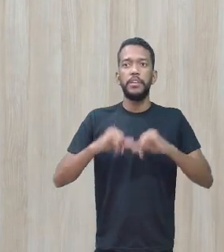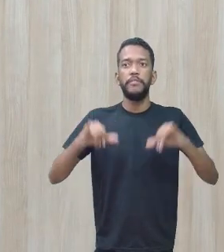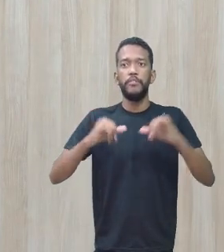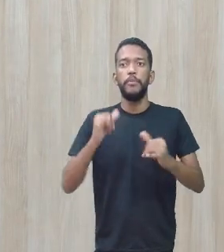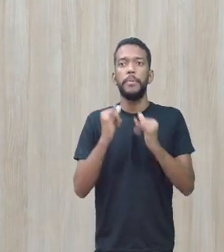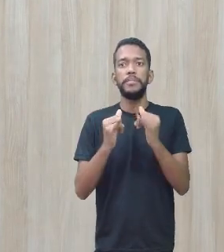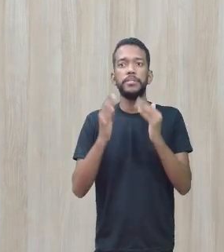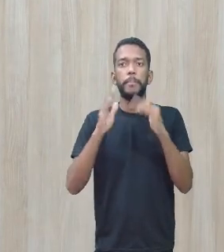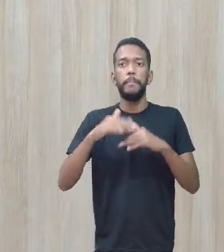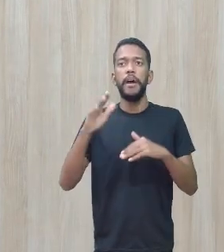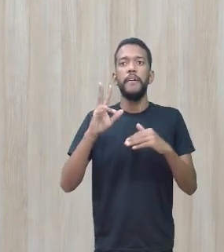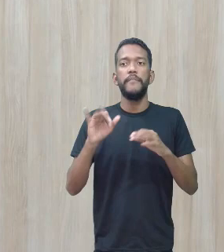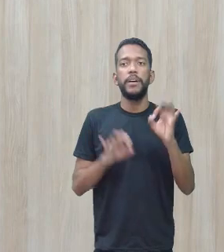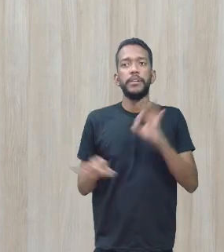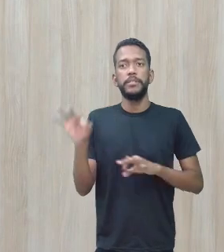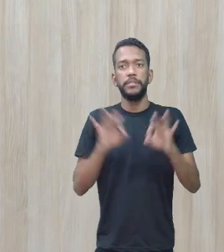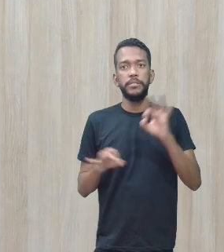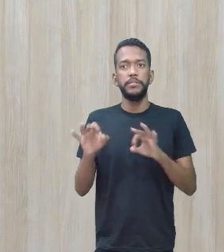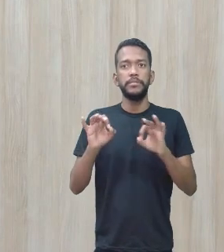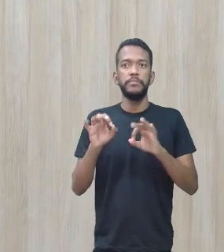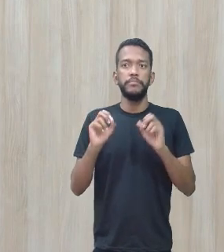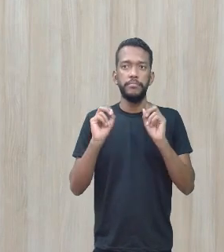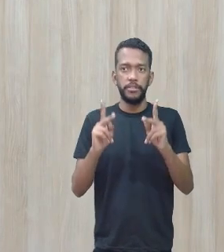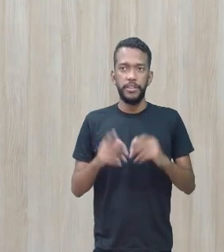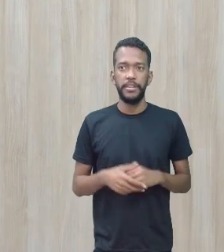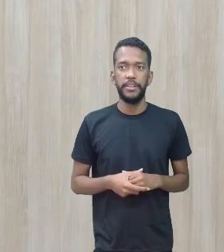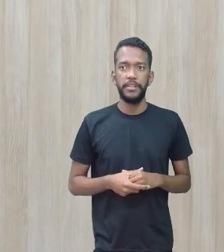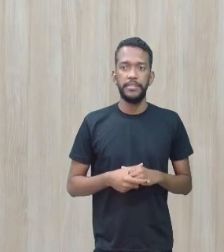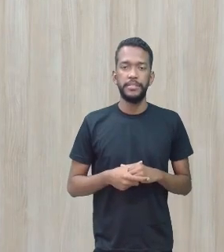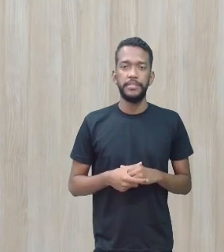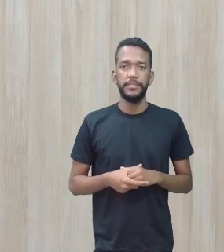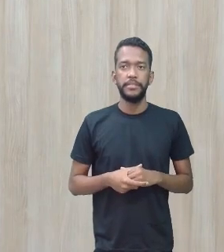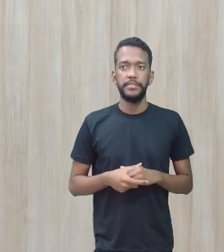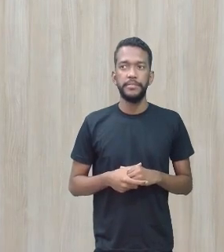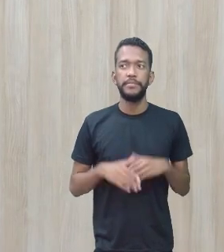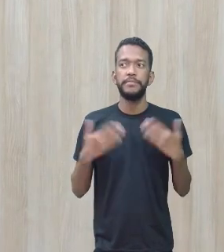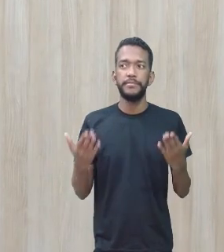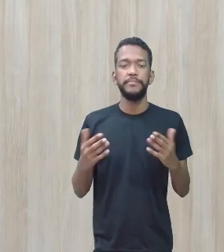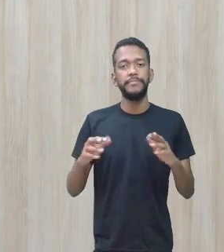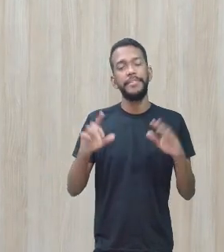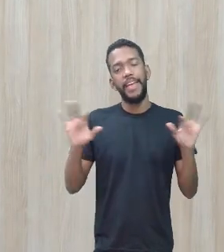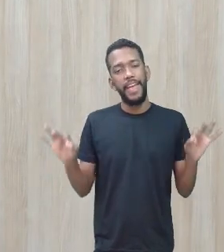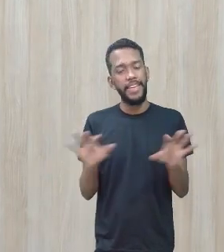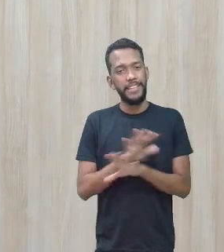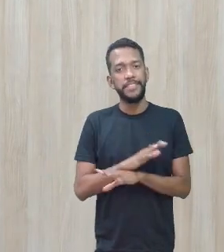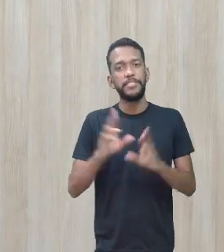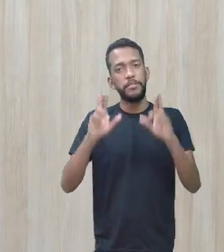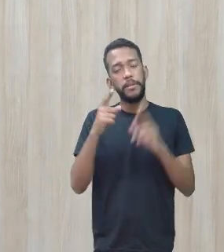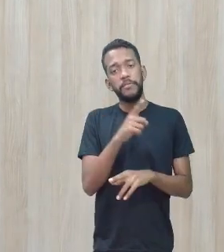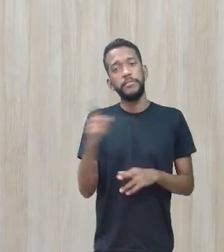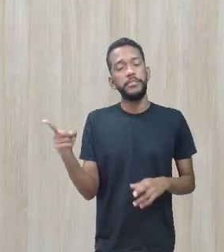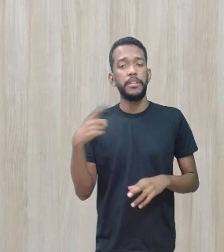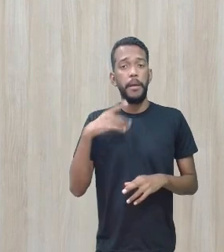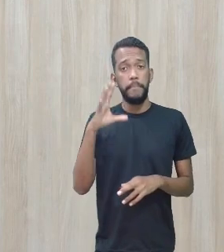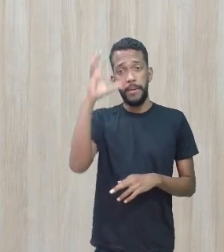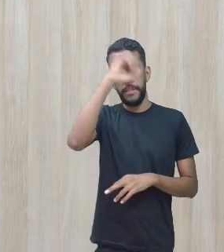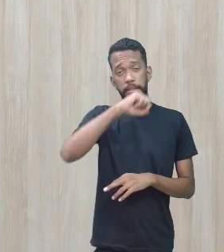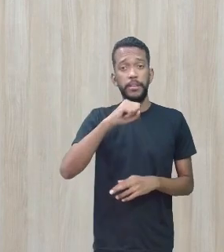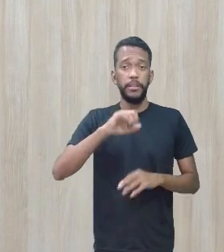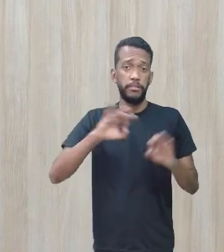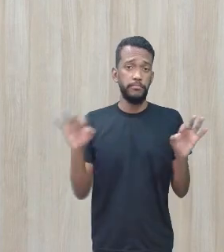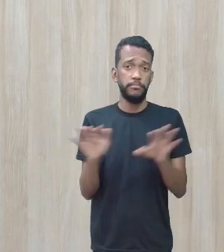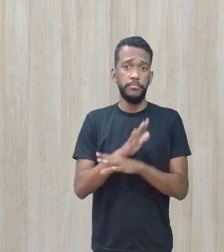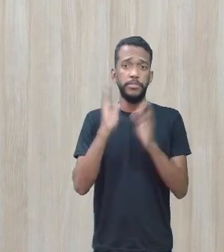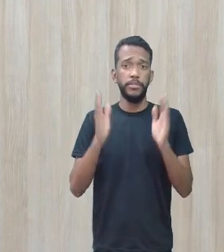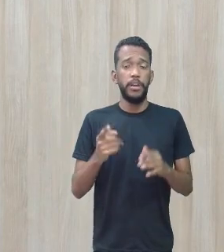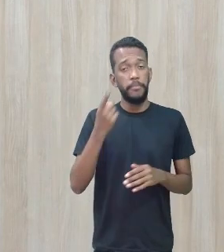vai montar esse fluxograma, tá? E é isso, pessoal. Eu espero que vocês tenham aprendido por aqui. A gente vai